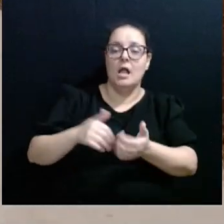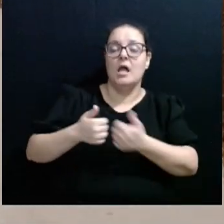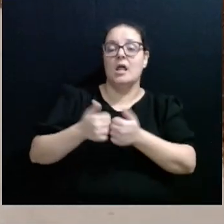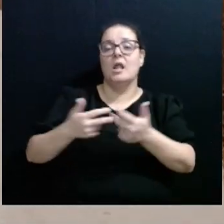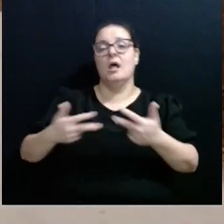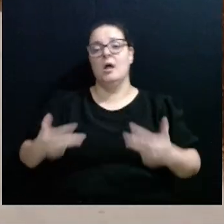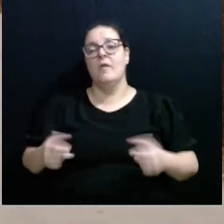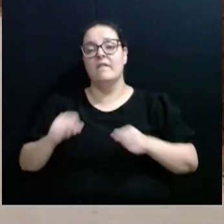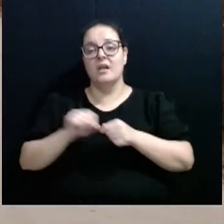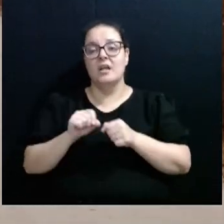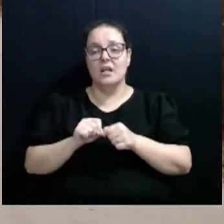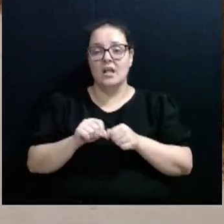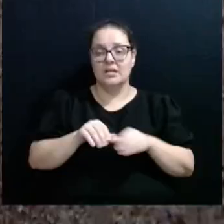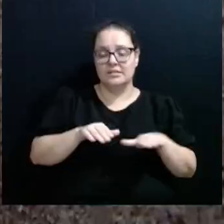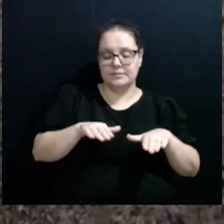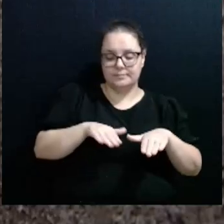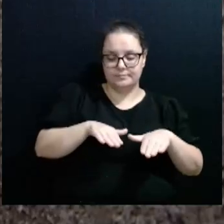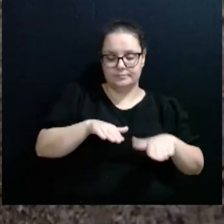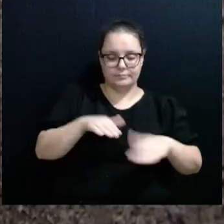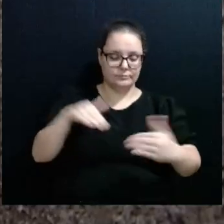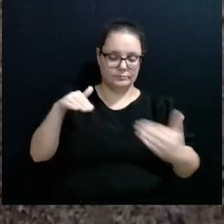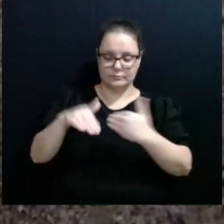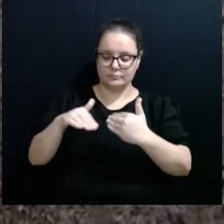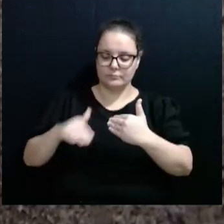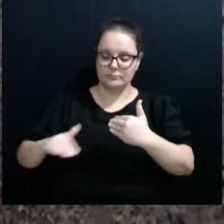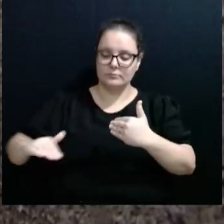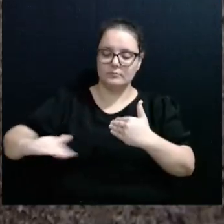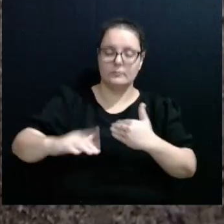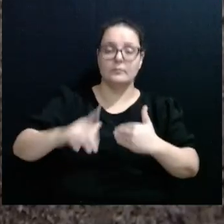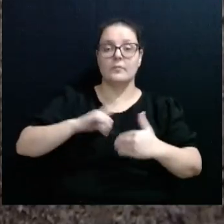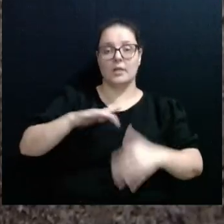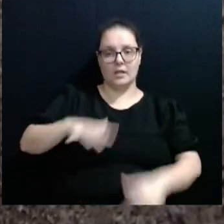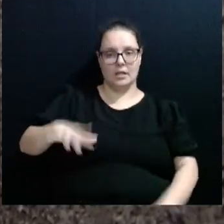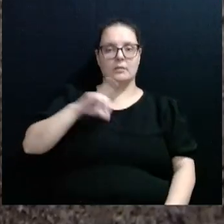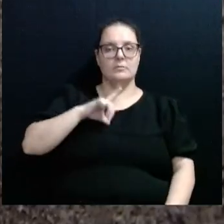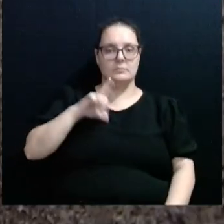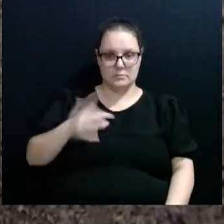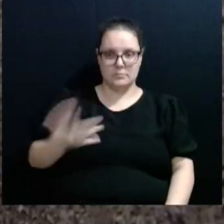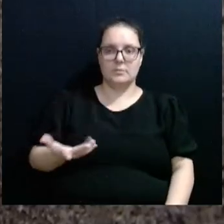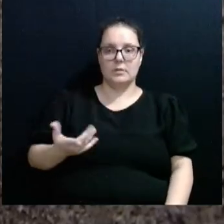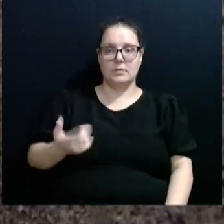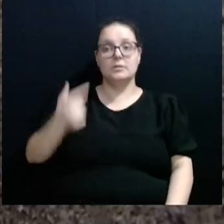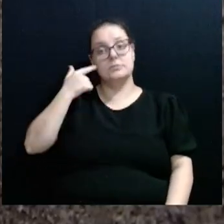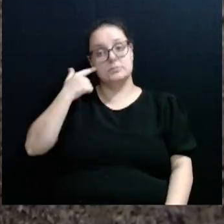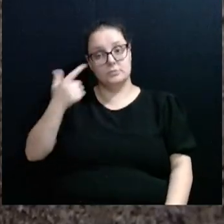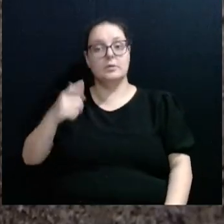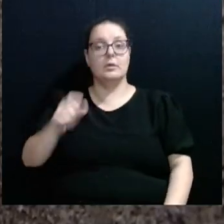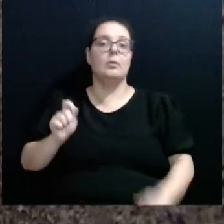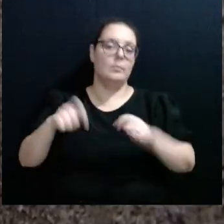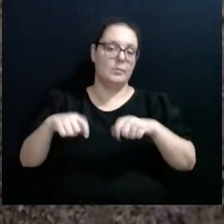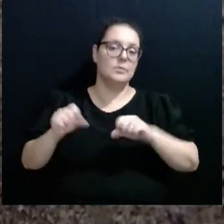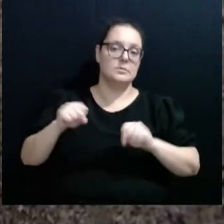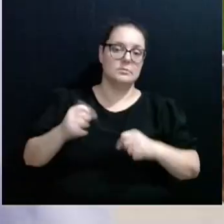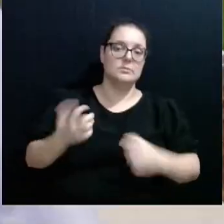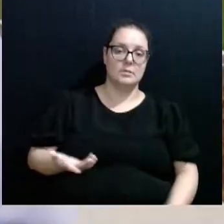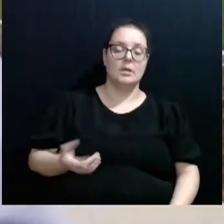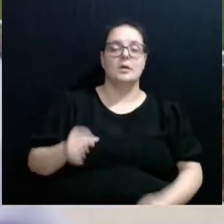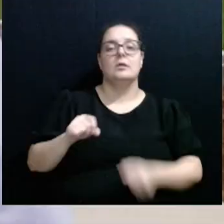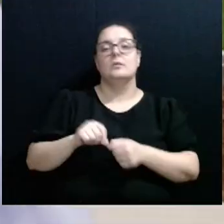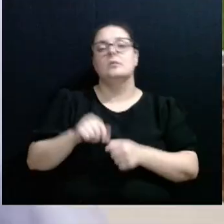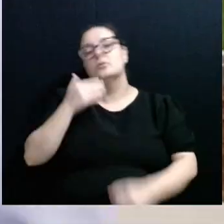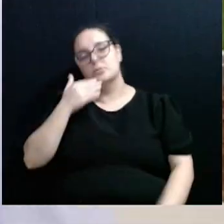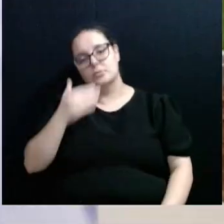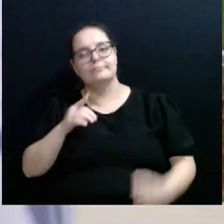recuo, esse estacionamento. Tínhamos área para fazer isso, tínhamos essa noção de que seria possível e fizemos o pedido e fomos atendidos.